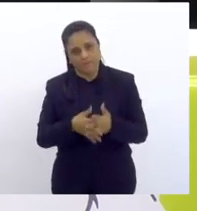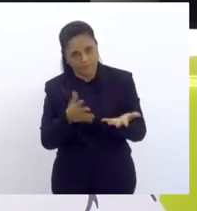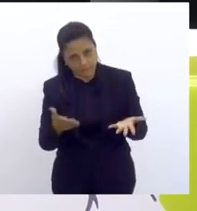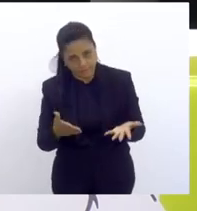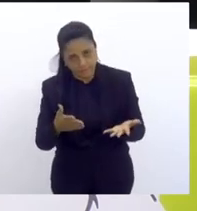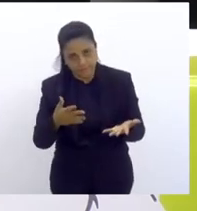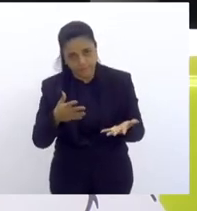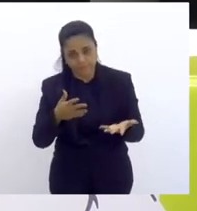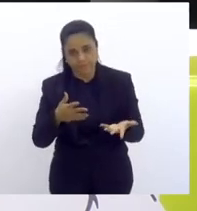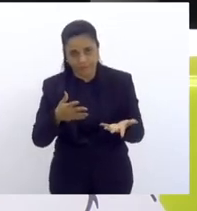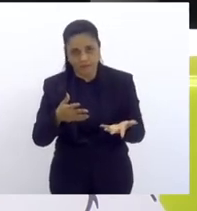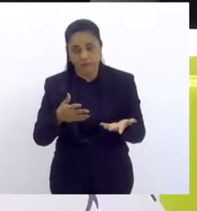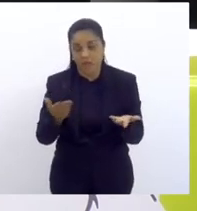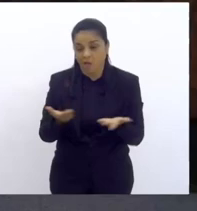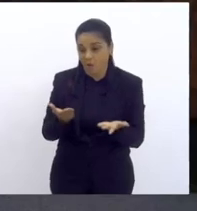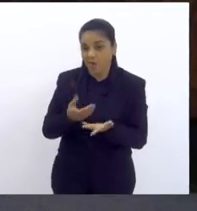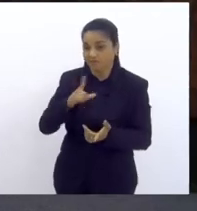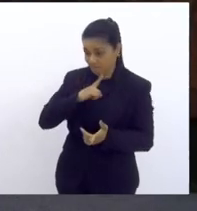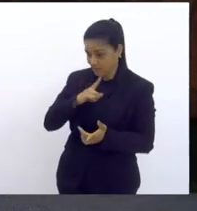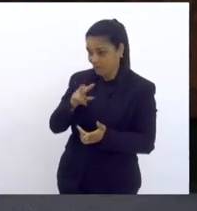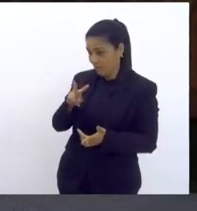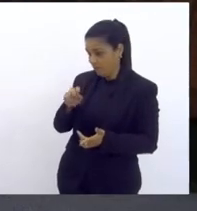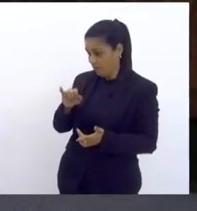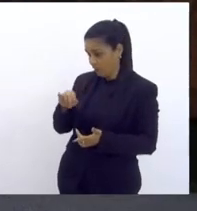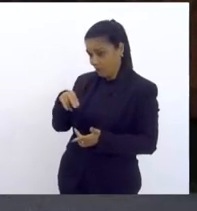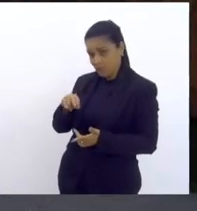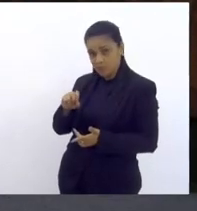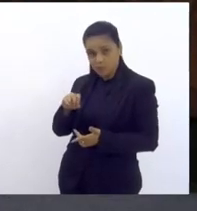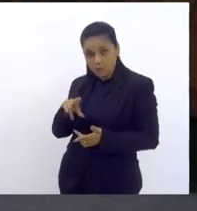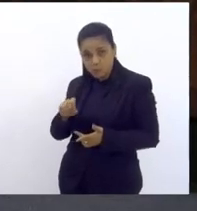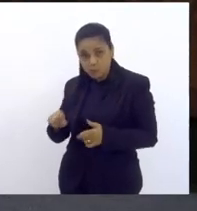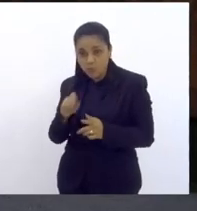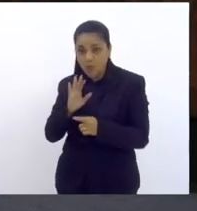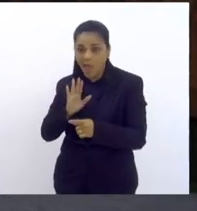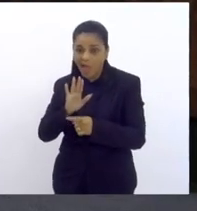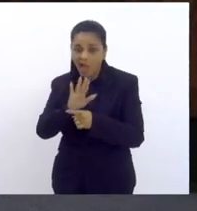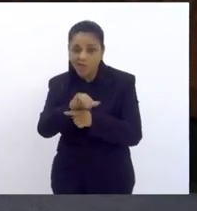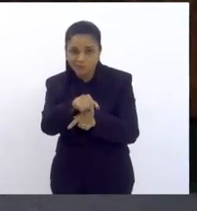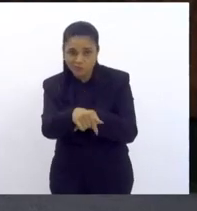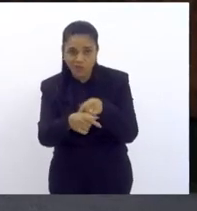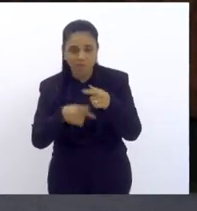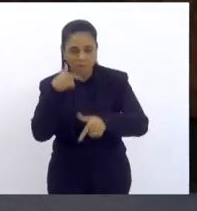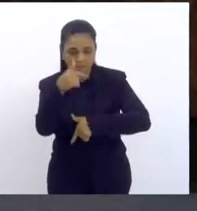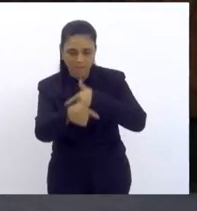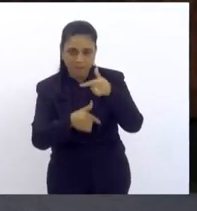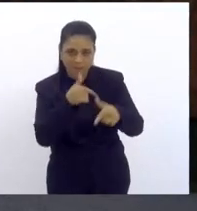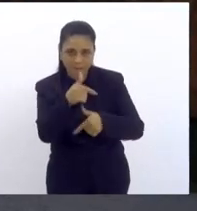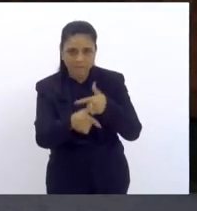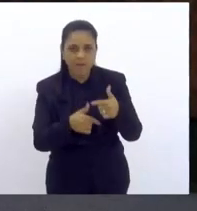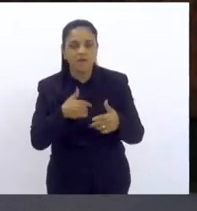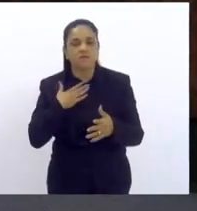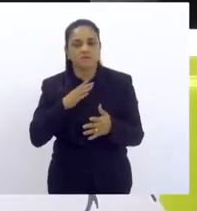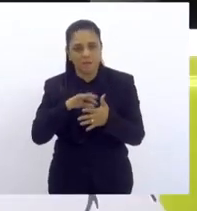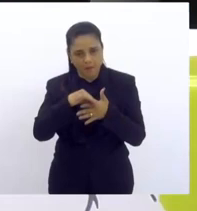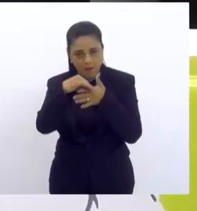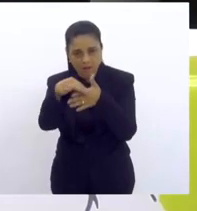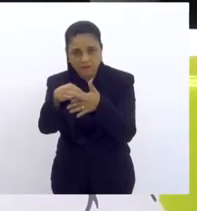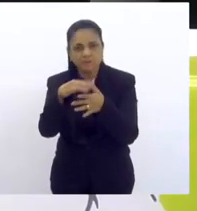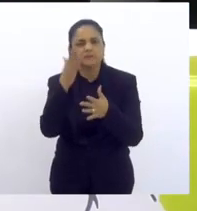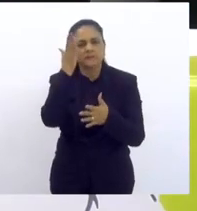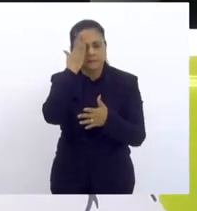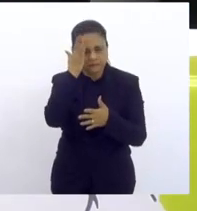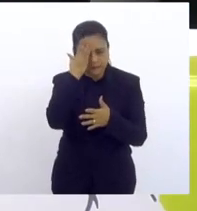Graças a Deus que agora a gente tem o Vinícius para tá ali na linha de frente mas a gente sabe que a